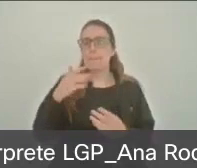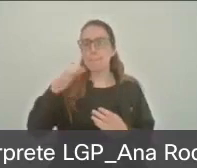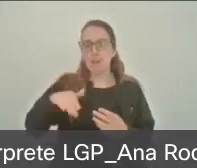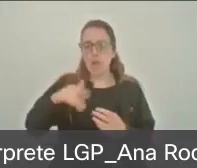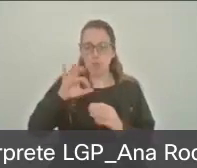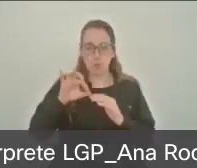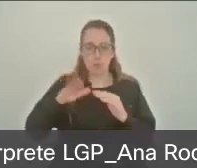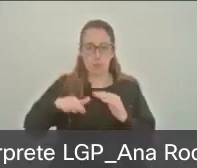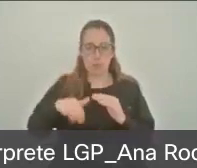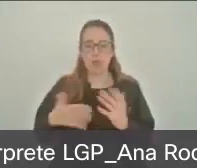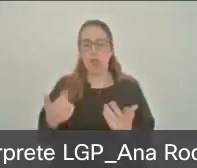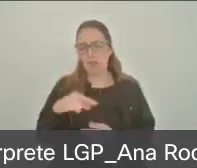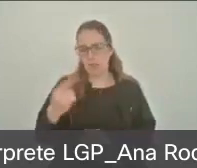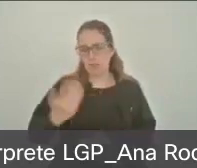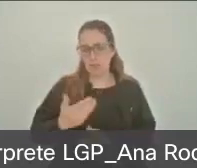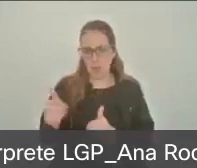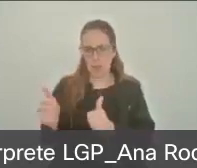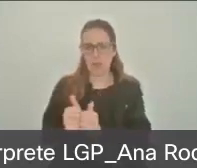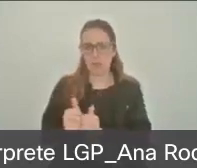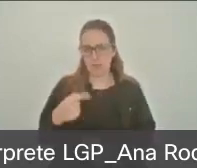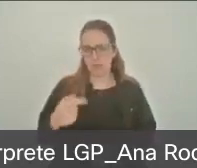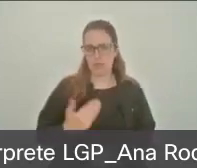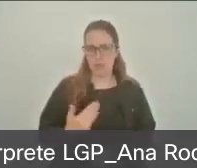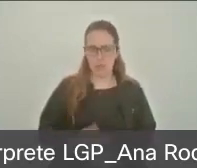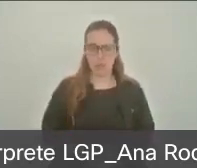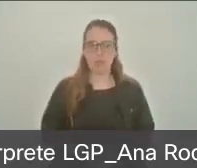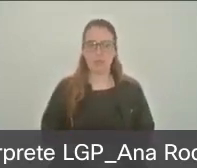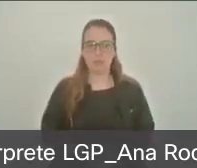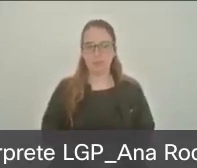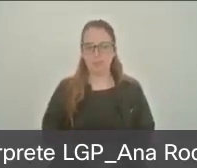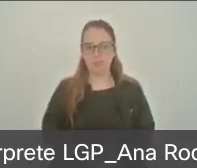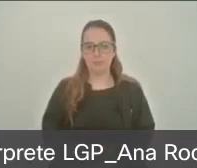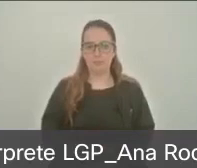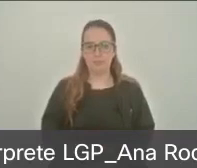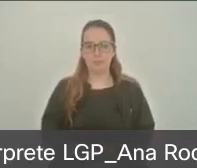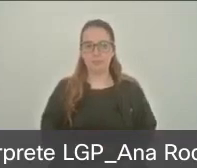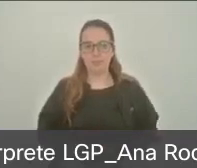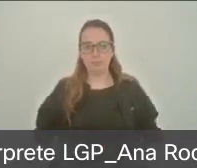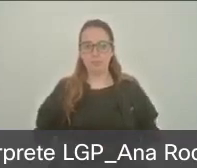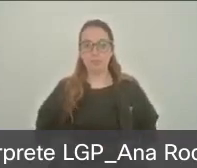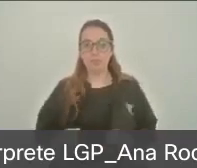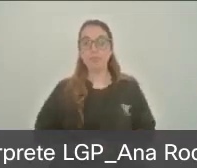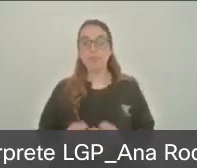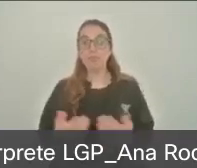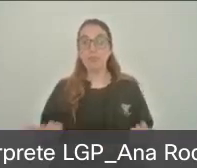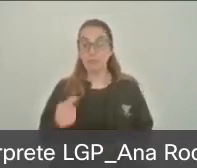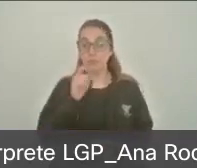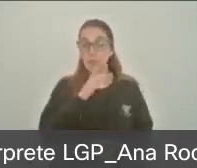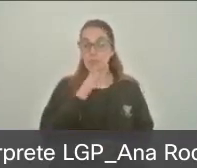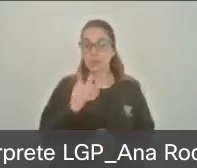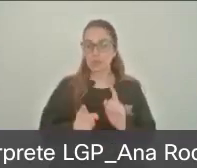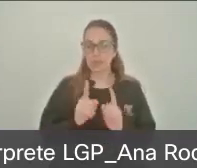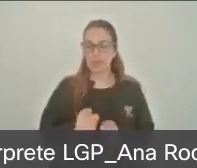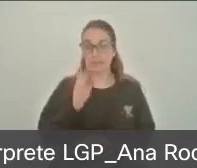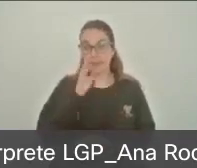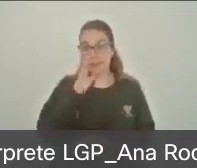situações, regra geral, é reconhecido um acompanhamento de forma permanente. Ora, em suma, pode dizer-se que o direito ao